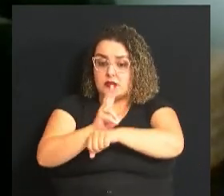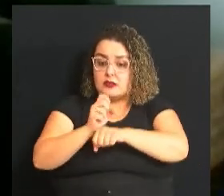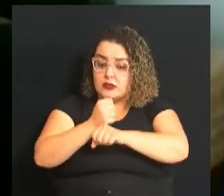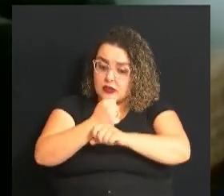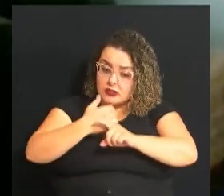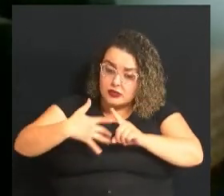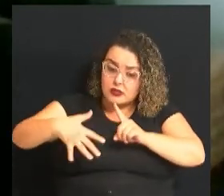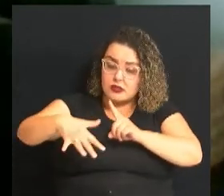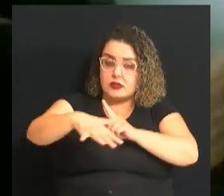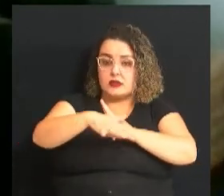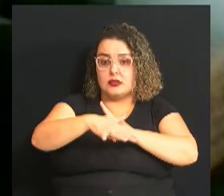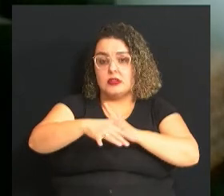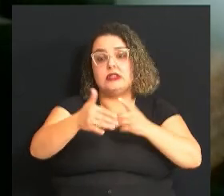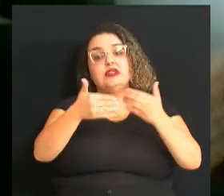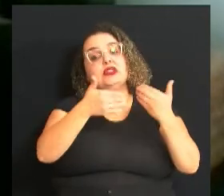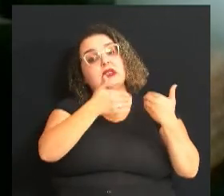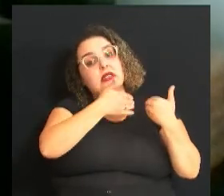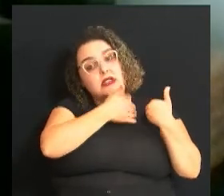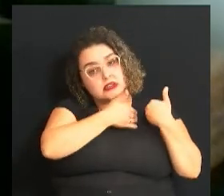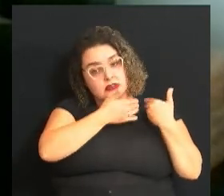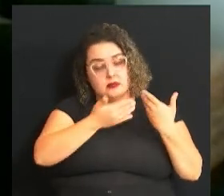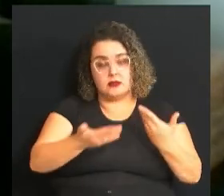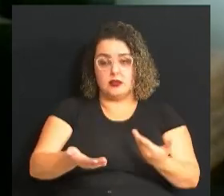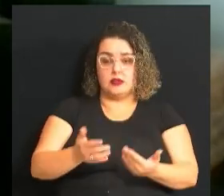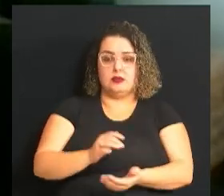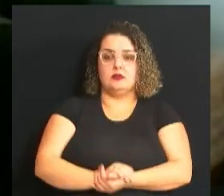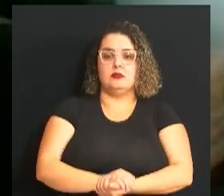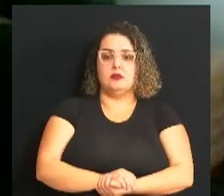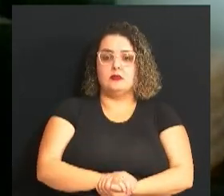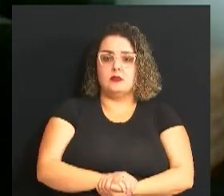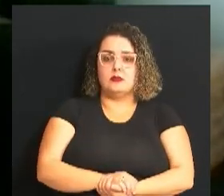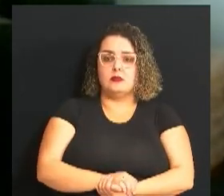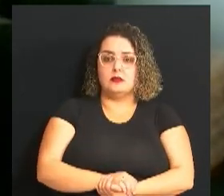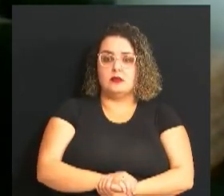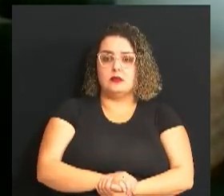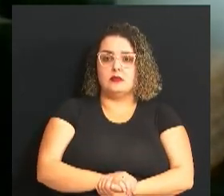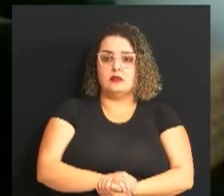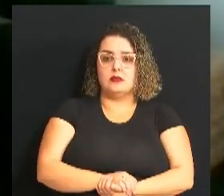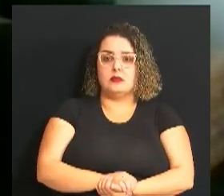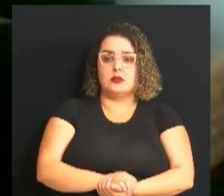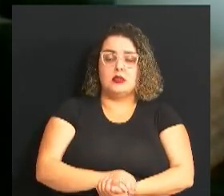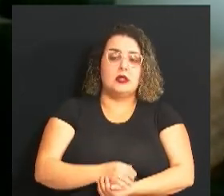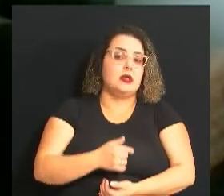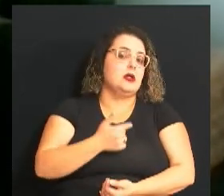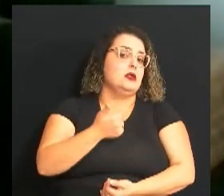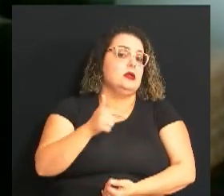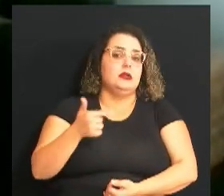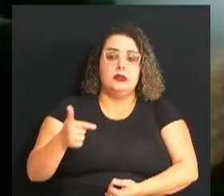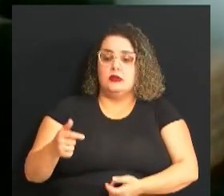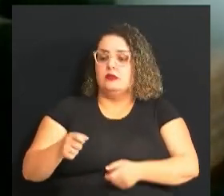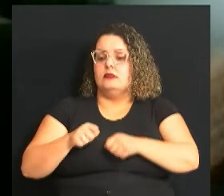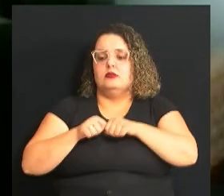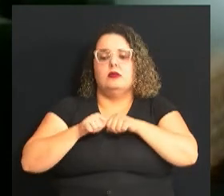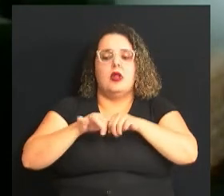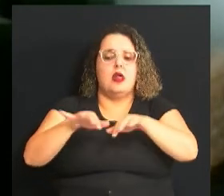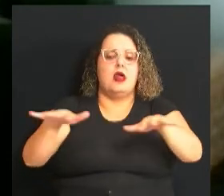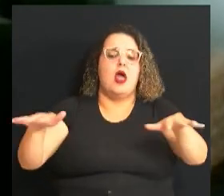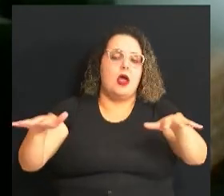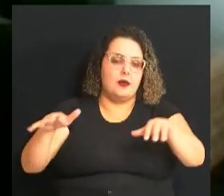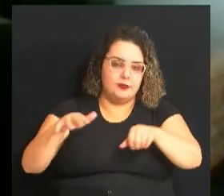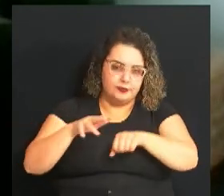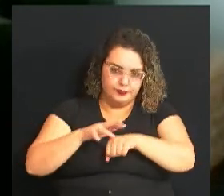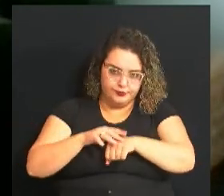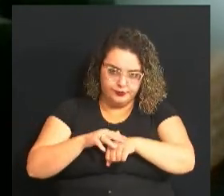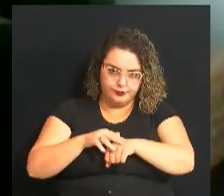de responsabilidade para não procurarmos disseminar as doenças, de termos o cuidado de